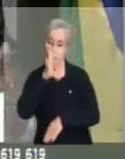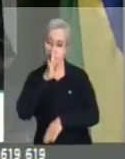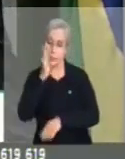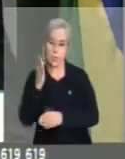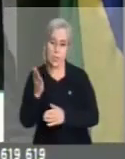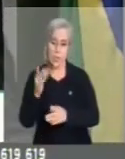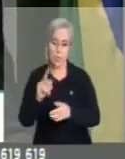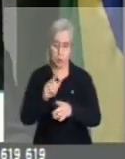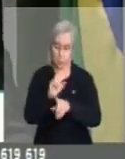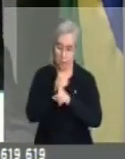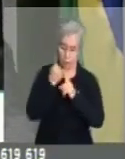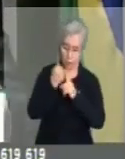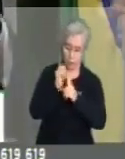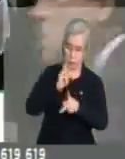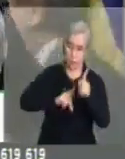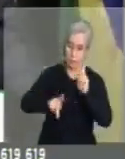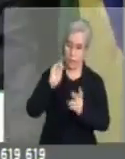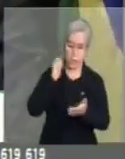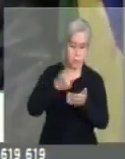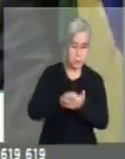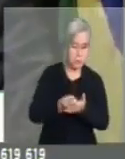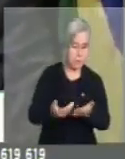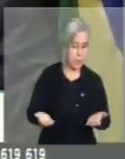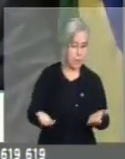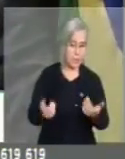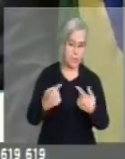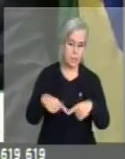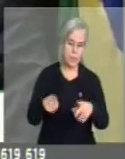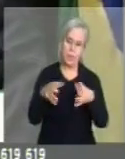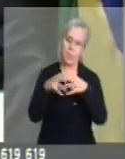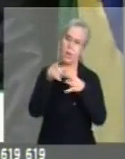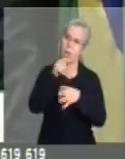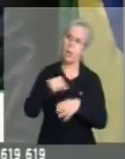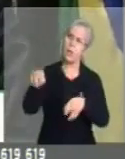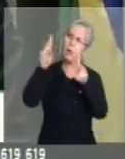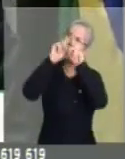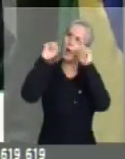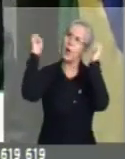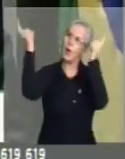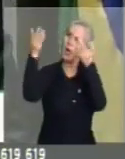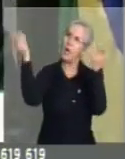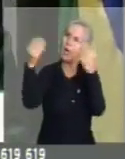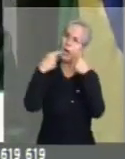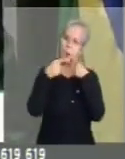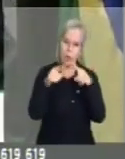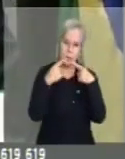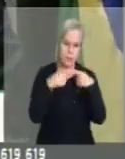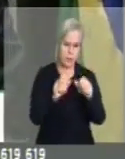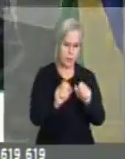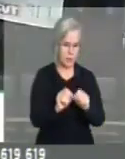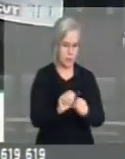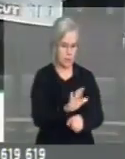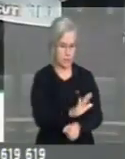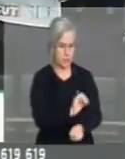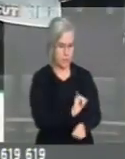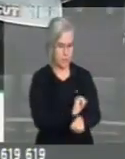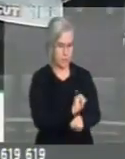a sociedade. Aqueles que da galeria agora nos criticam... Deputado, espera um